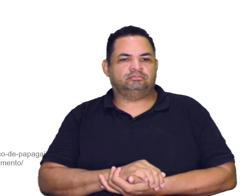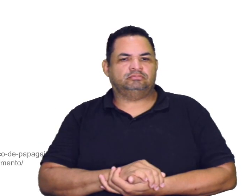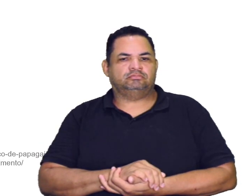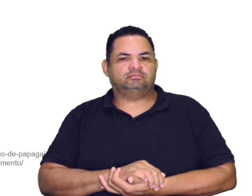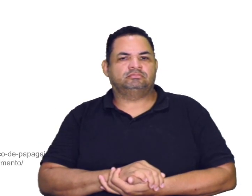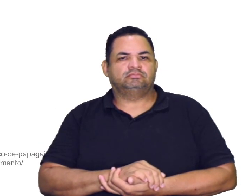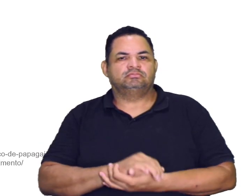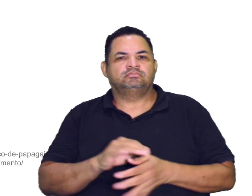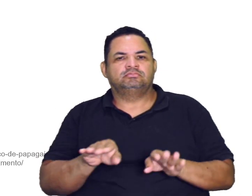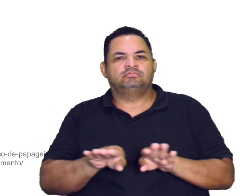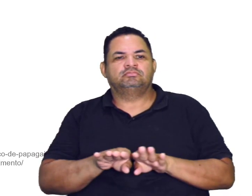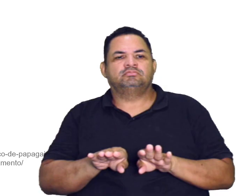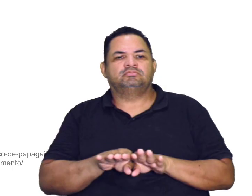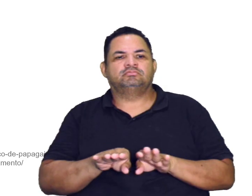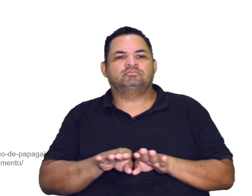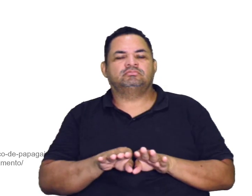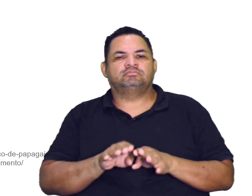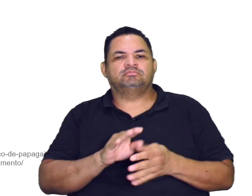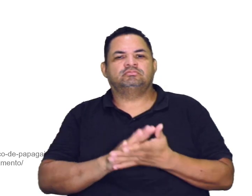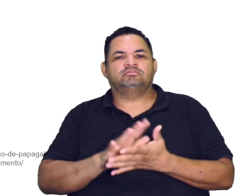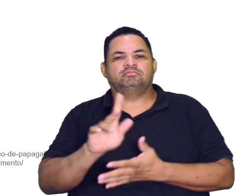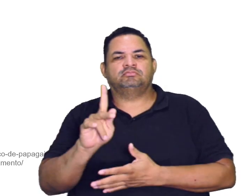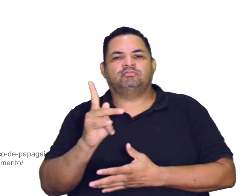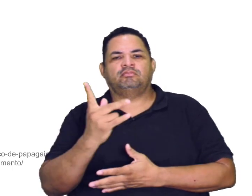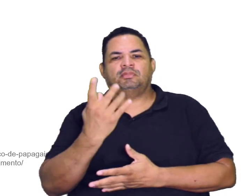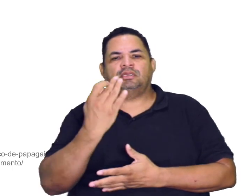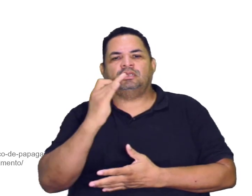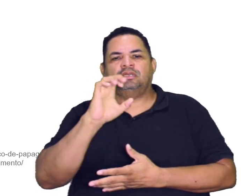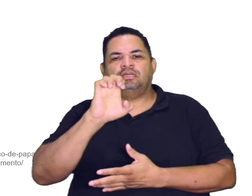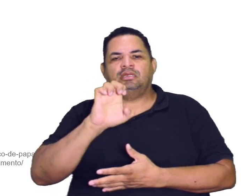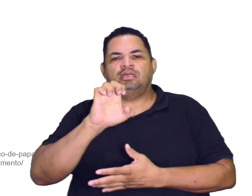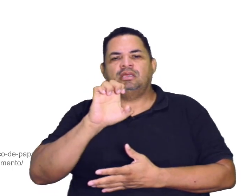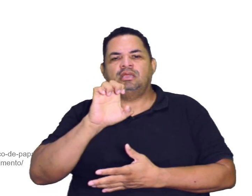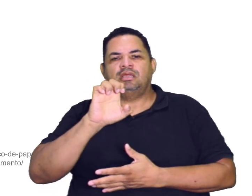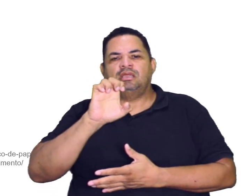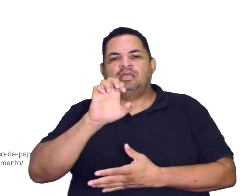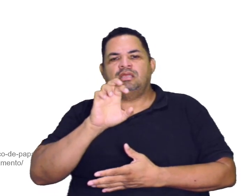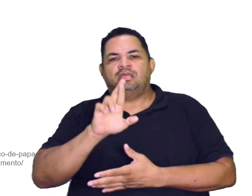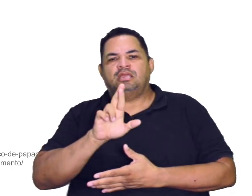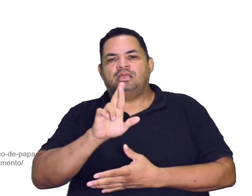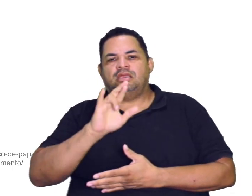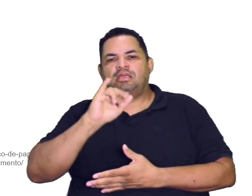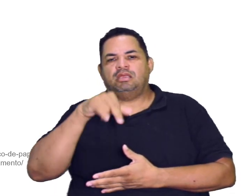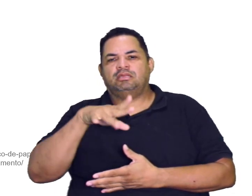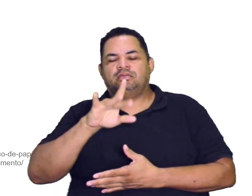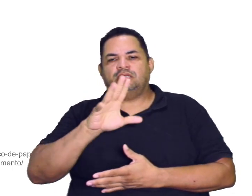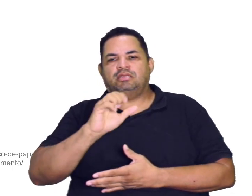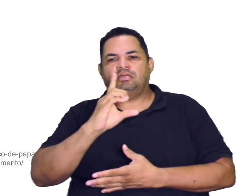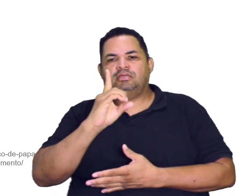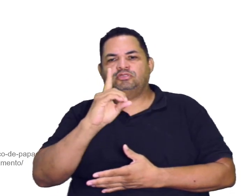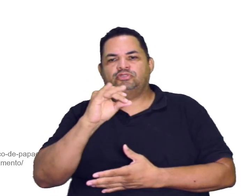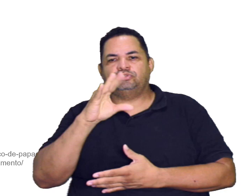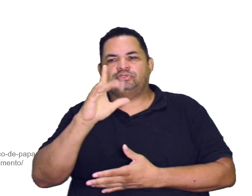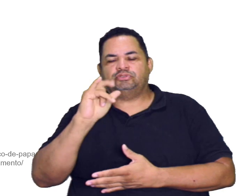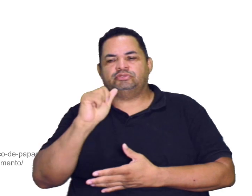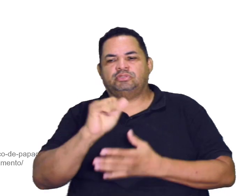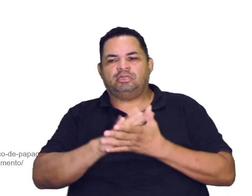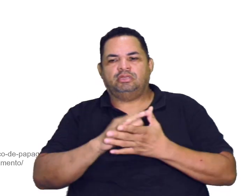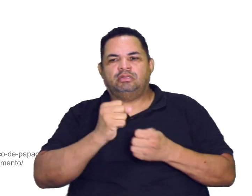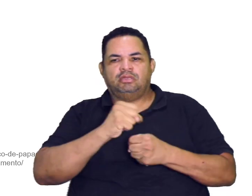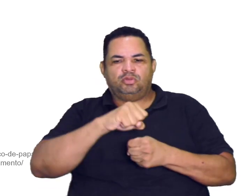bem. Também posso observar aí a questão da hérnia de disco, que aí eu posso ter um rompimento do